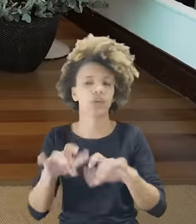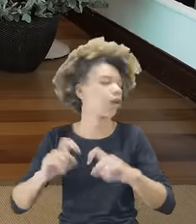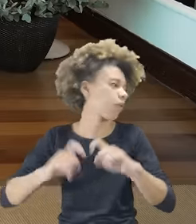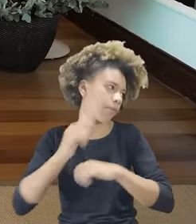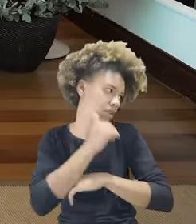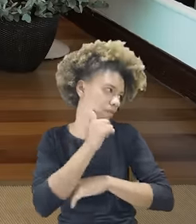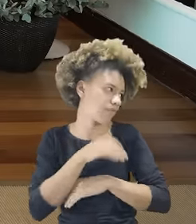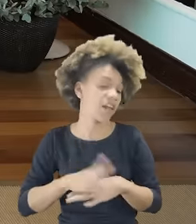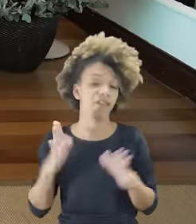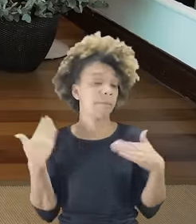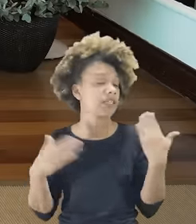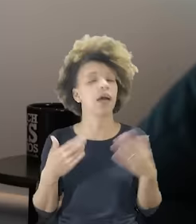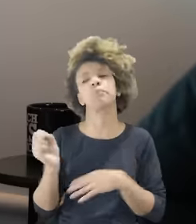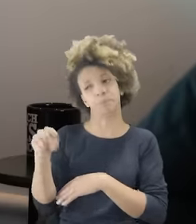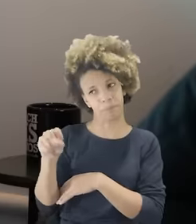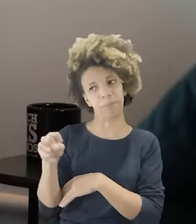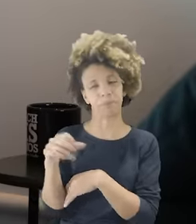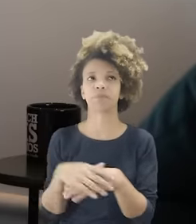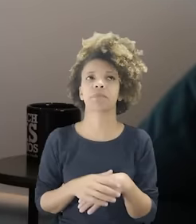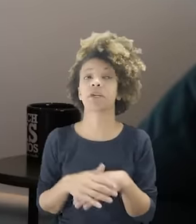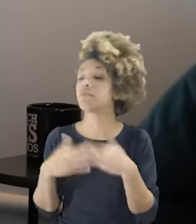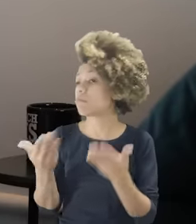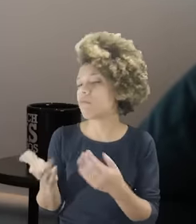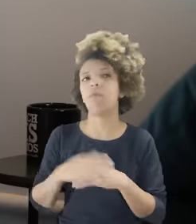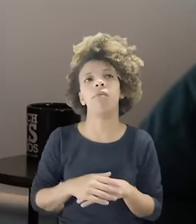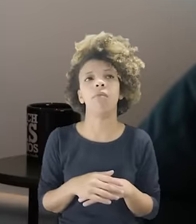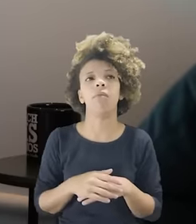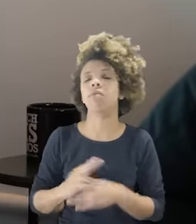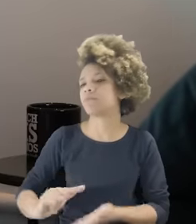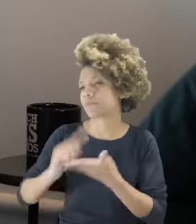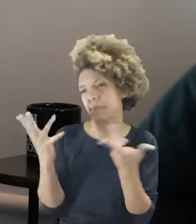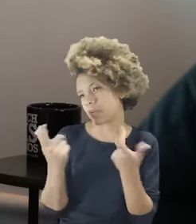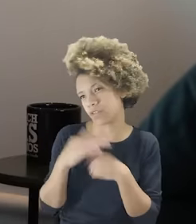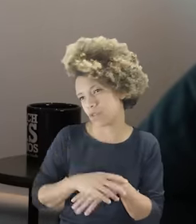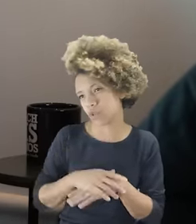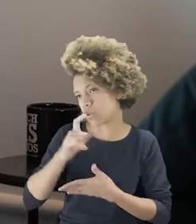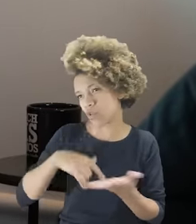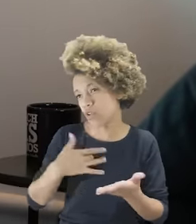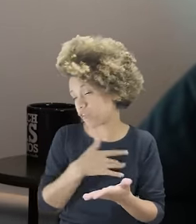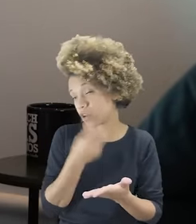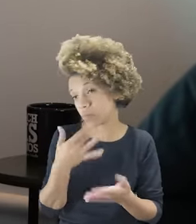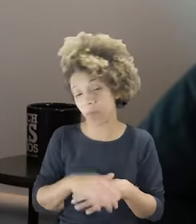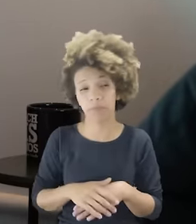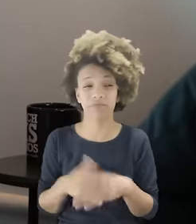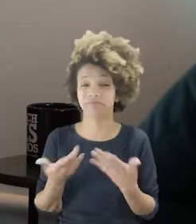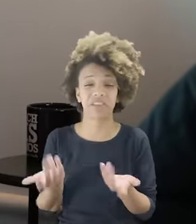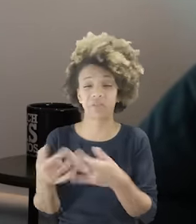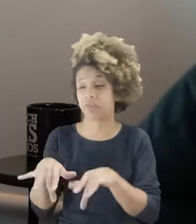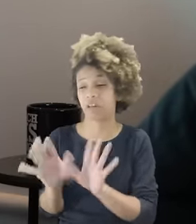comer mulher vai volta então isso é eu atendo pacientes ótimos com convênios bons mas tem hora que eu não quero também